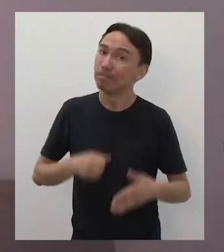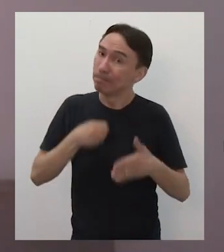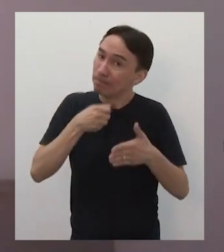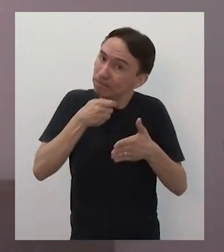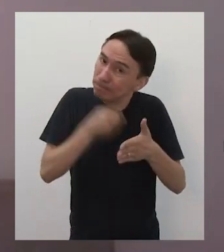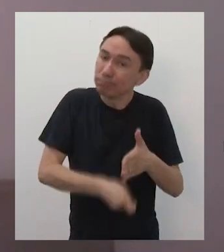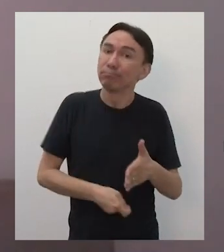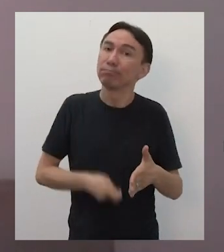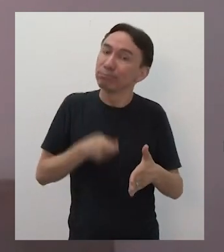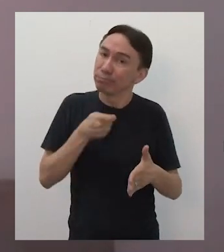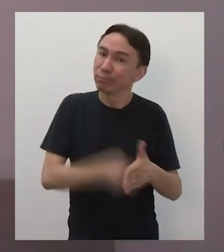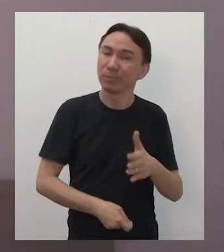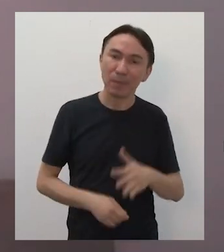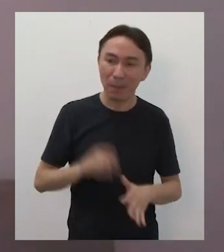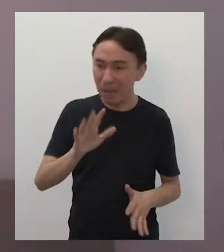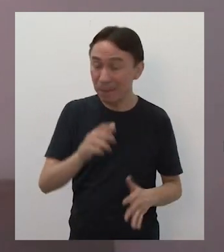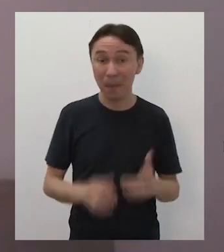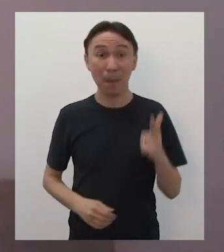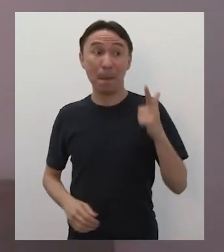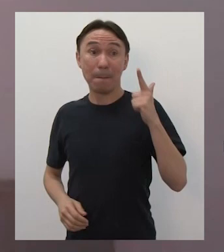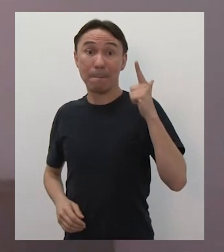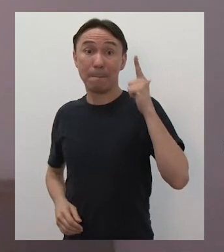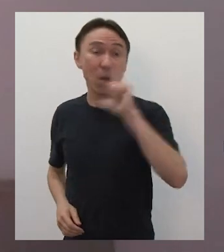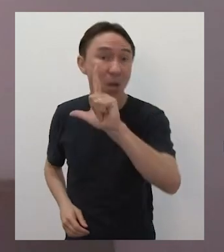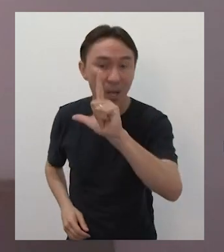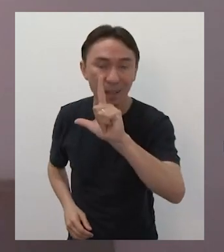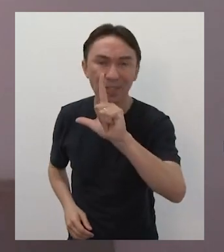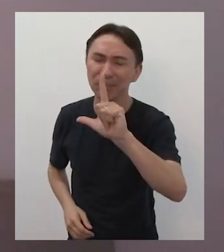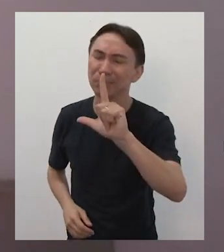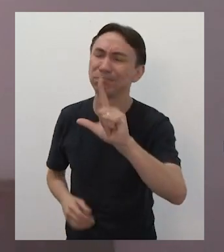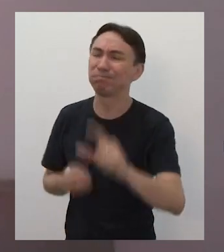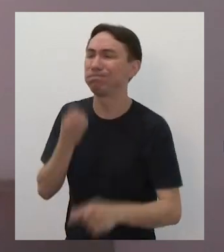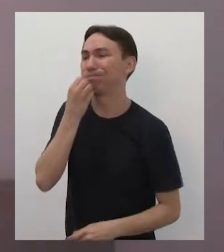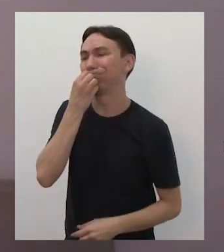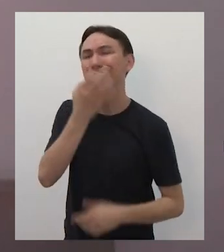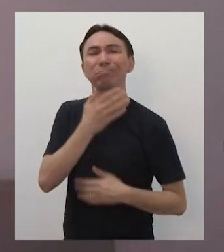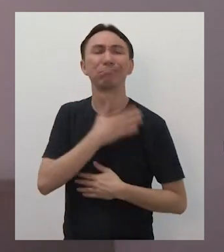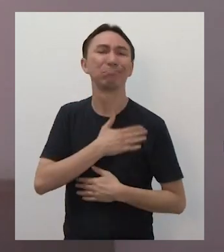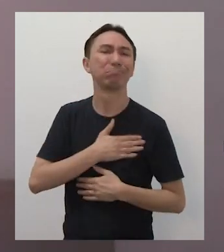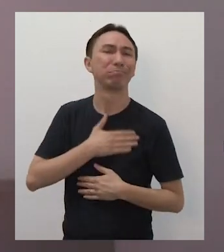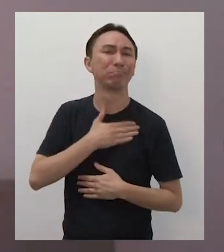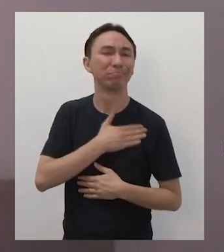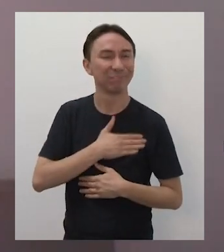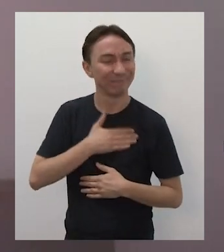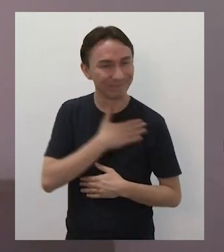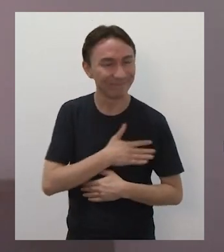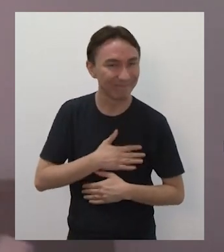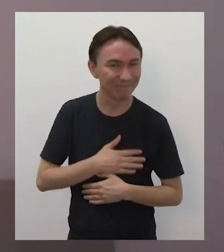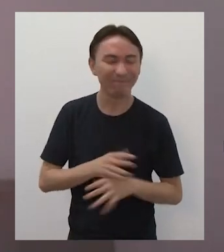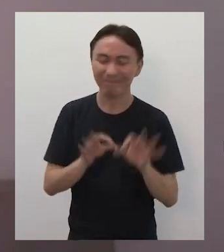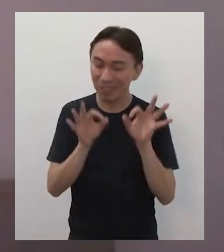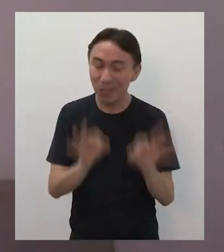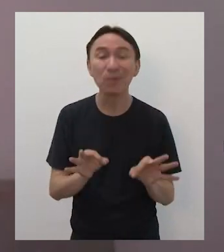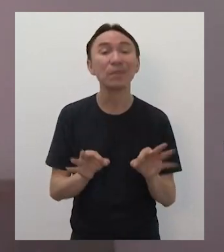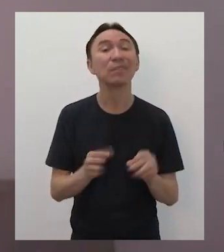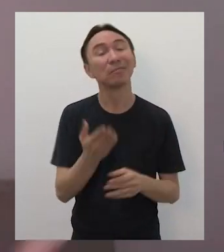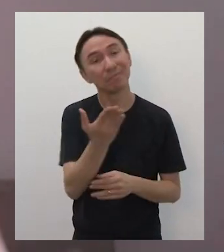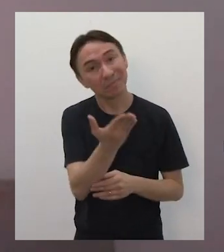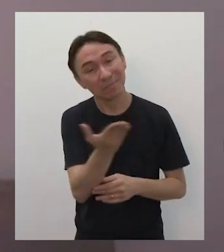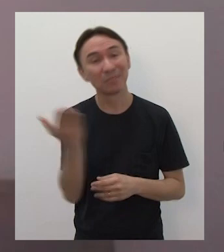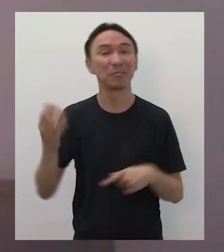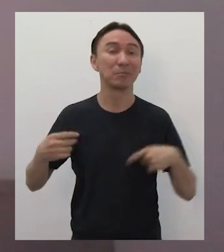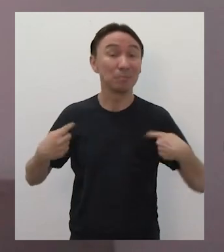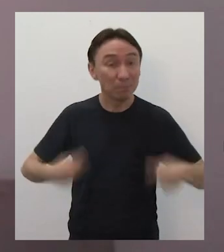gostoso aquela conquista, né? E eu também tenho certeza que para isso você precisou conhecer mais,